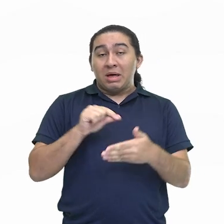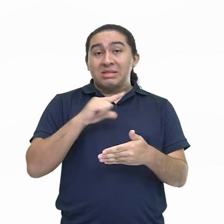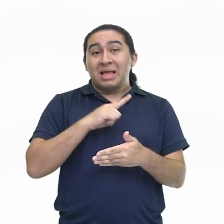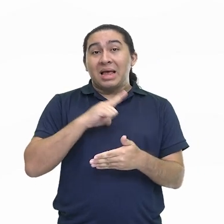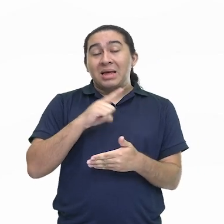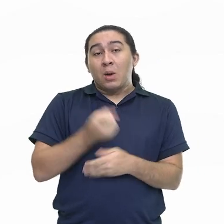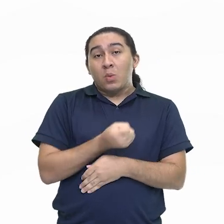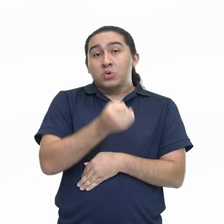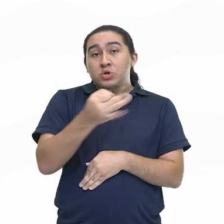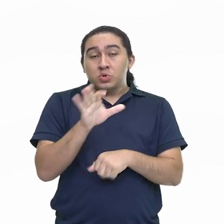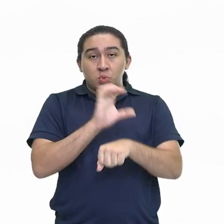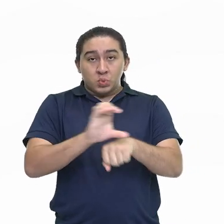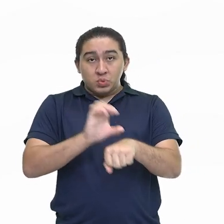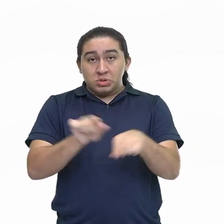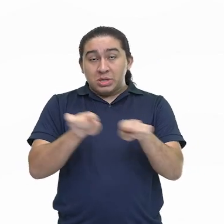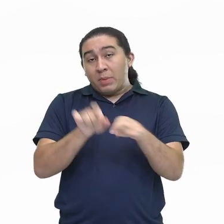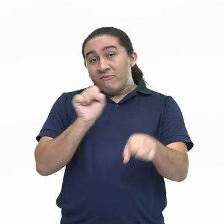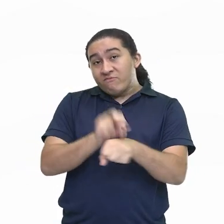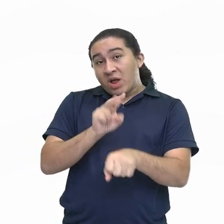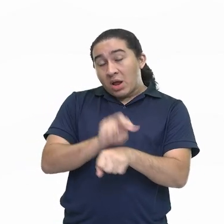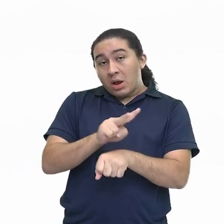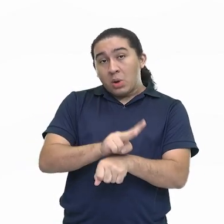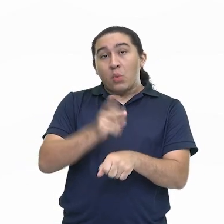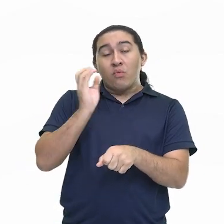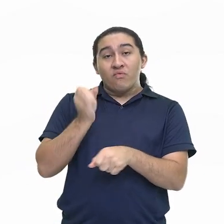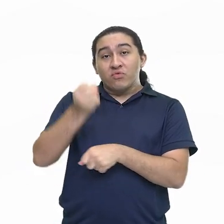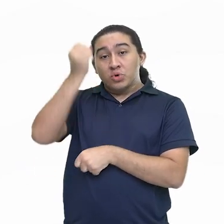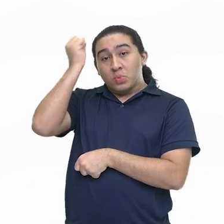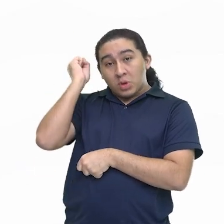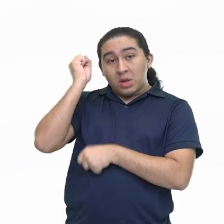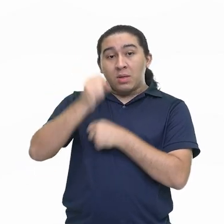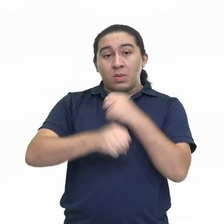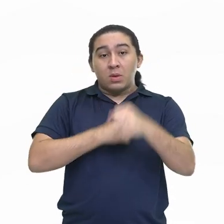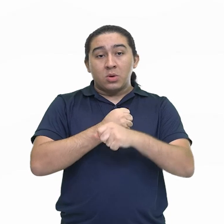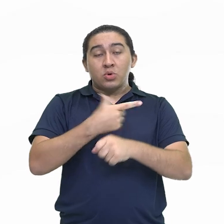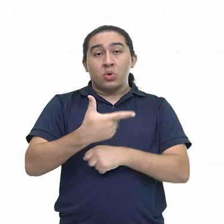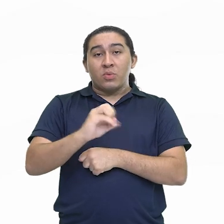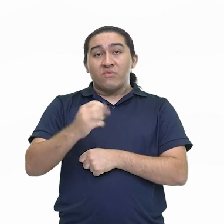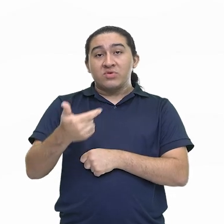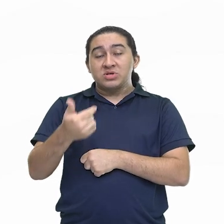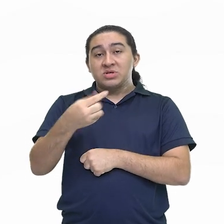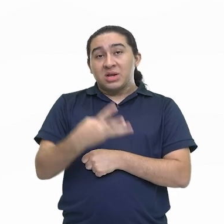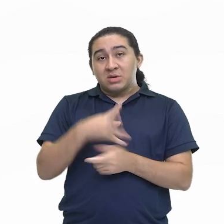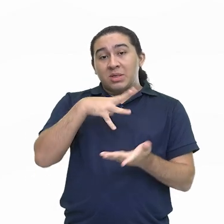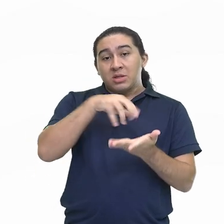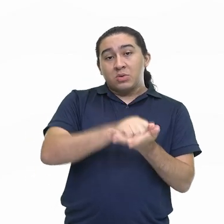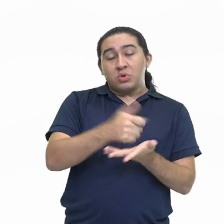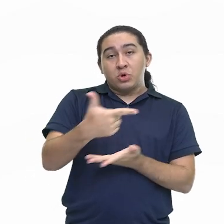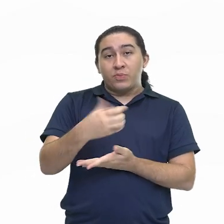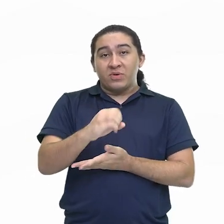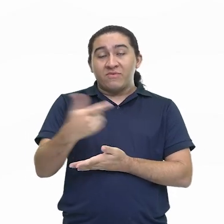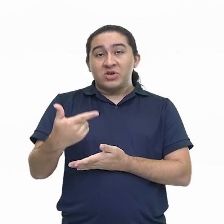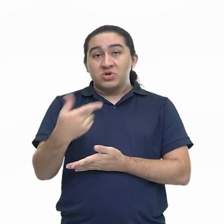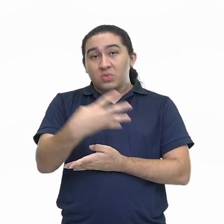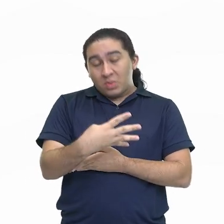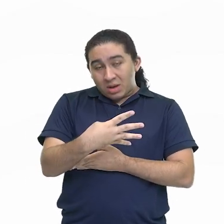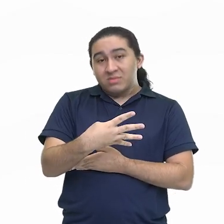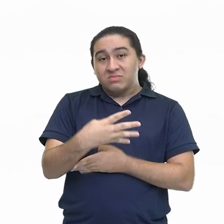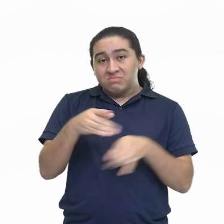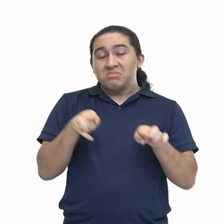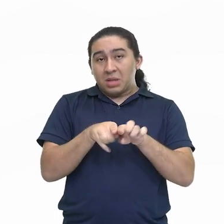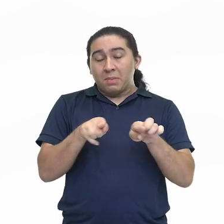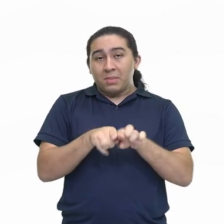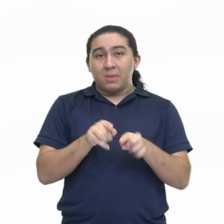para vestibular 2023, acesso 2024 e SIS. né? Claro que para quem está interessado